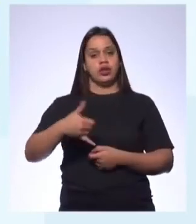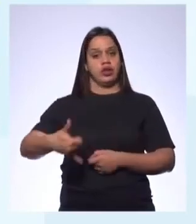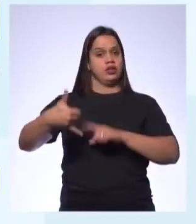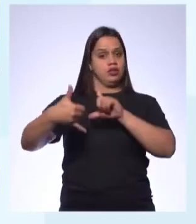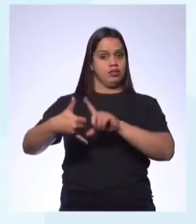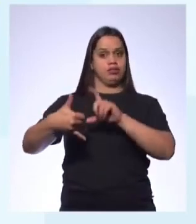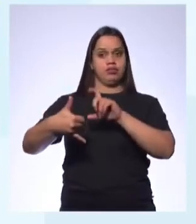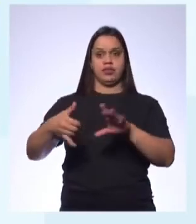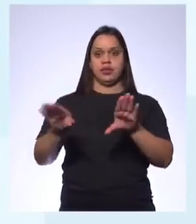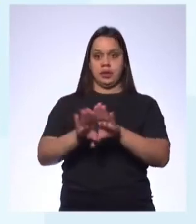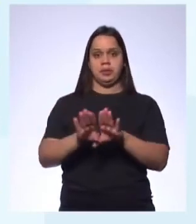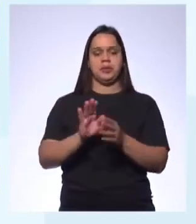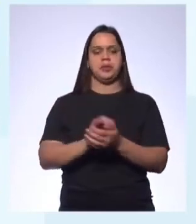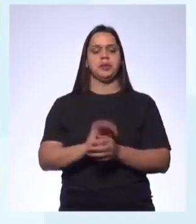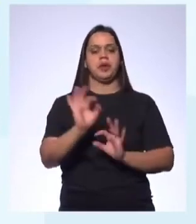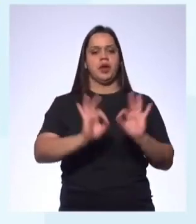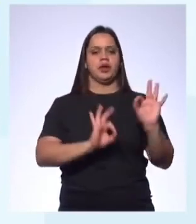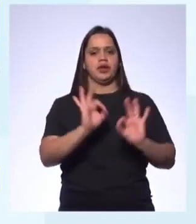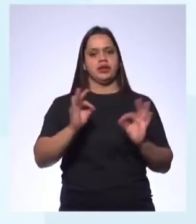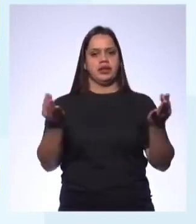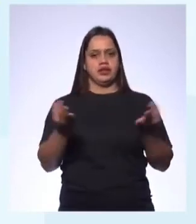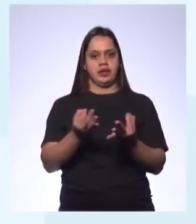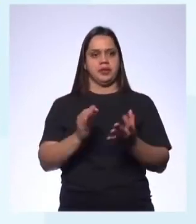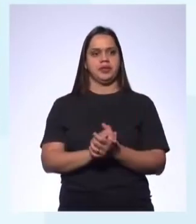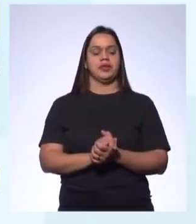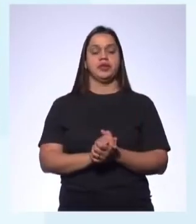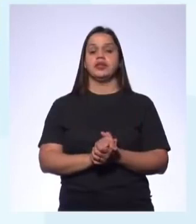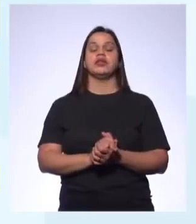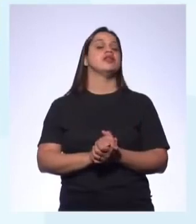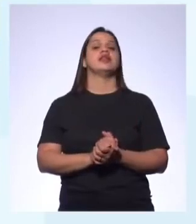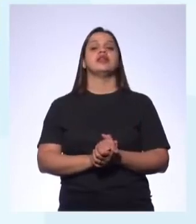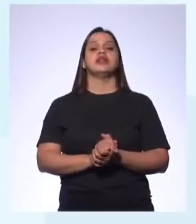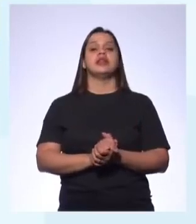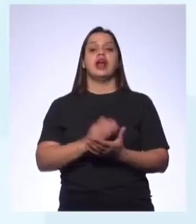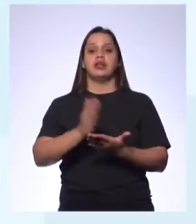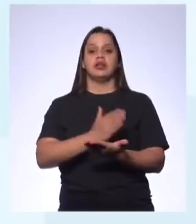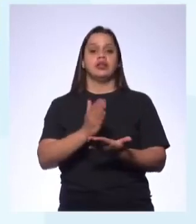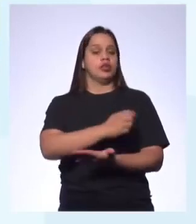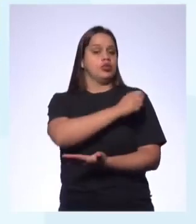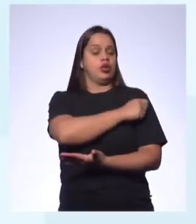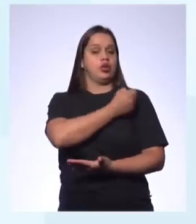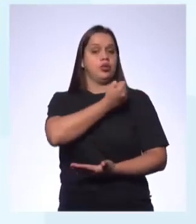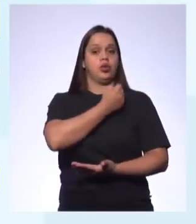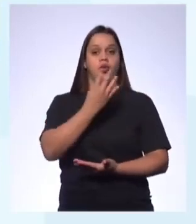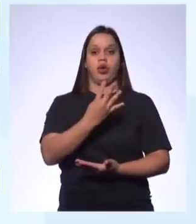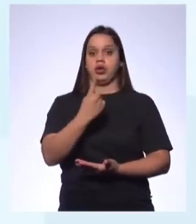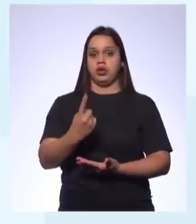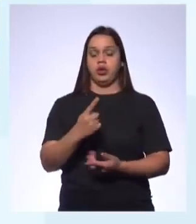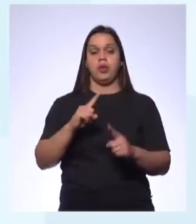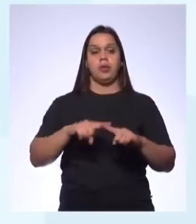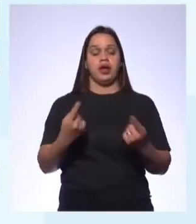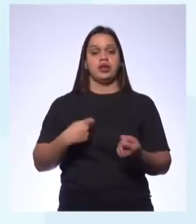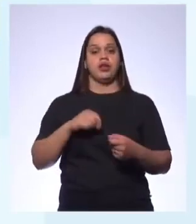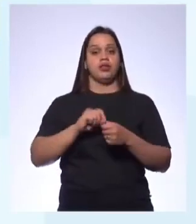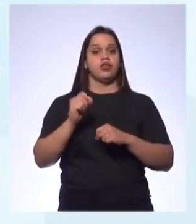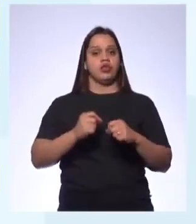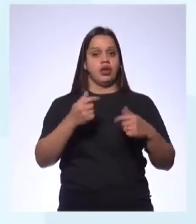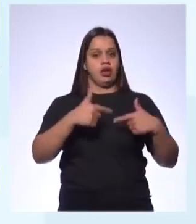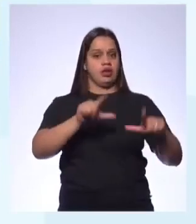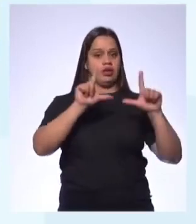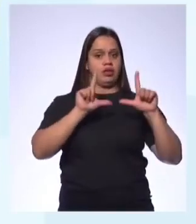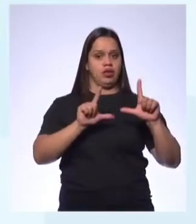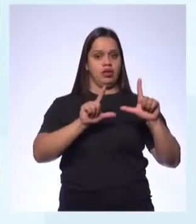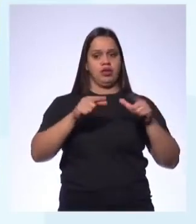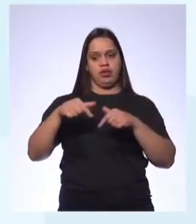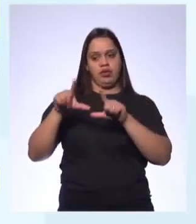print aí, né, para organizar direitinho. Ele está lá na página 41, esse texto, só que eu montei uma história em quadrinho para facilitar,